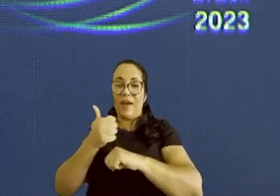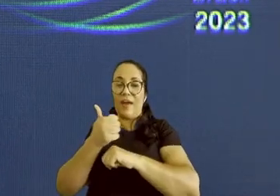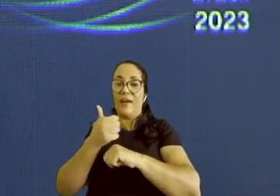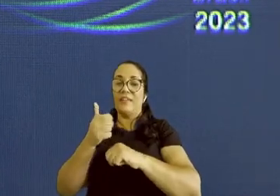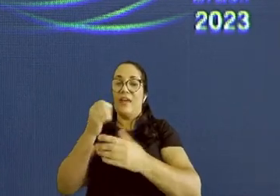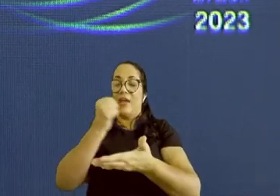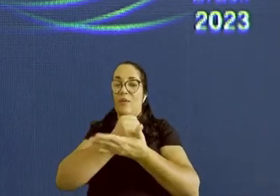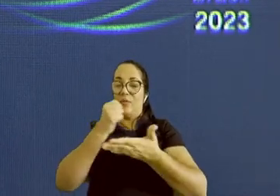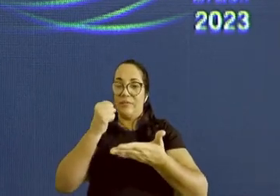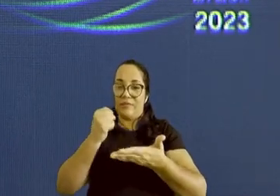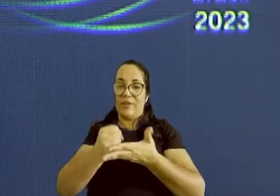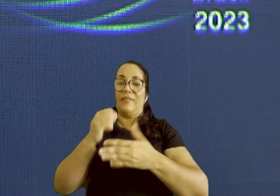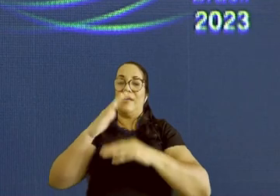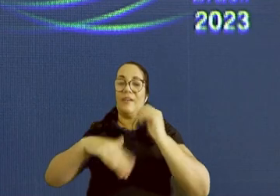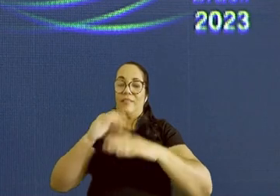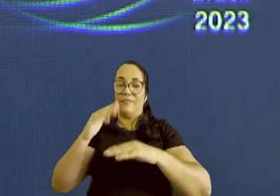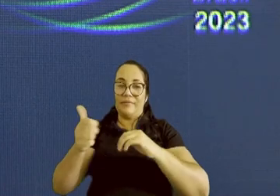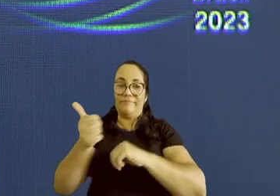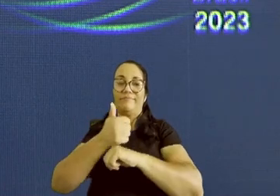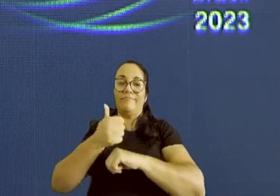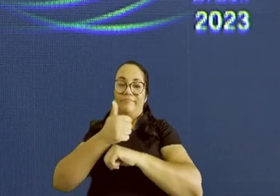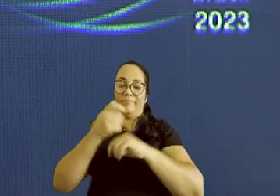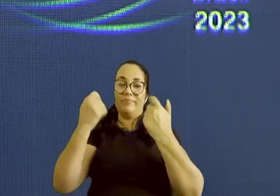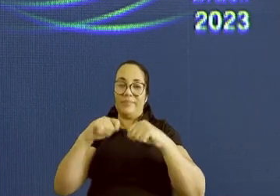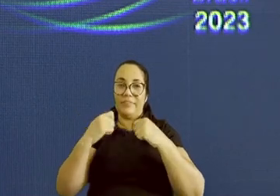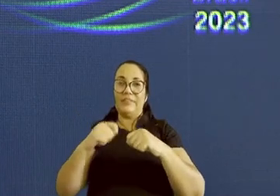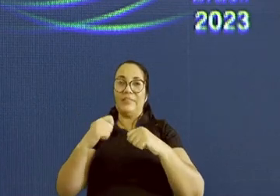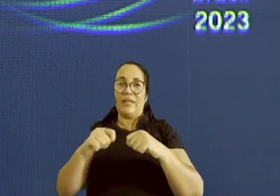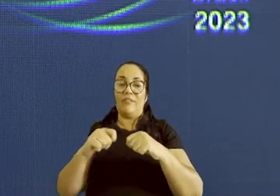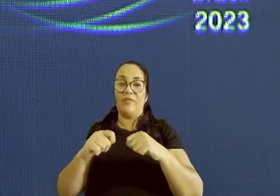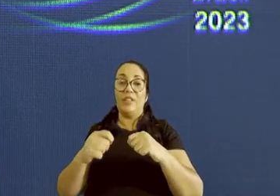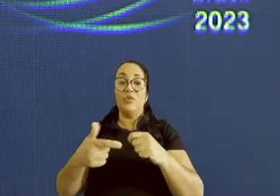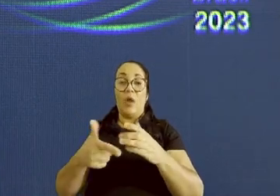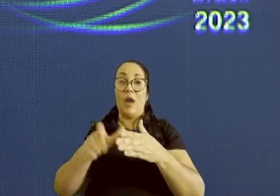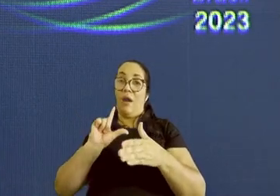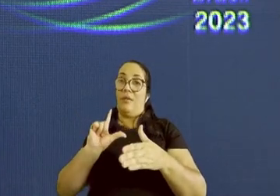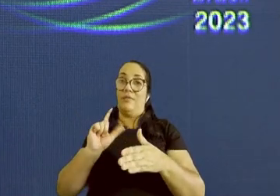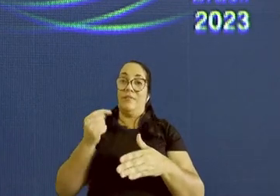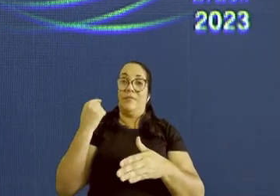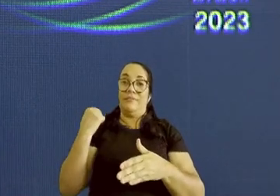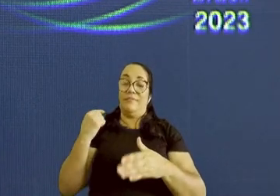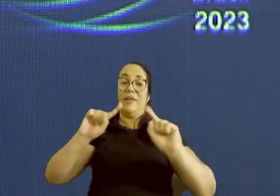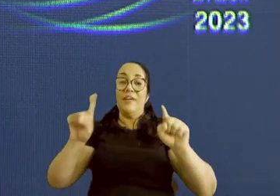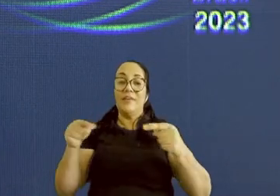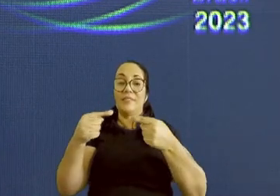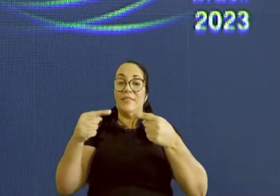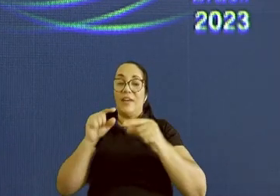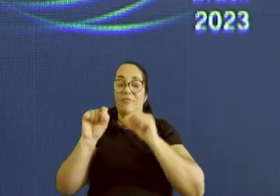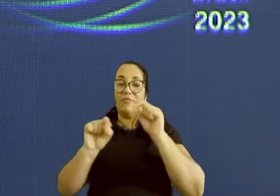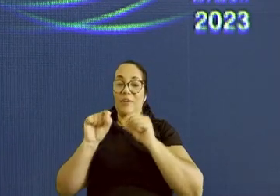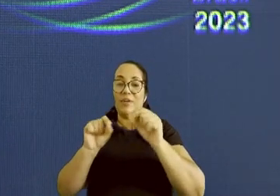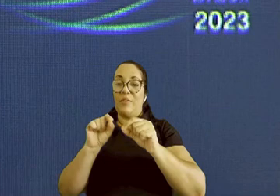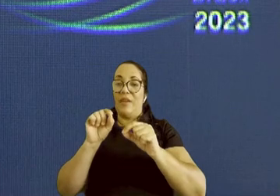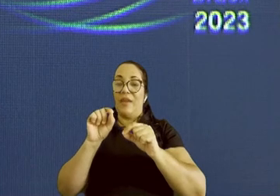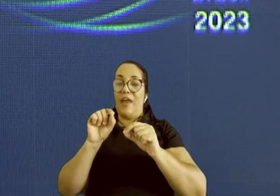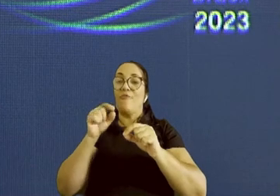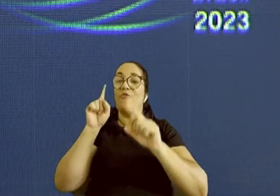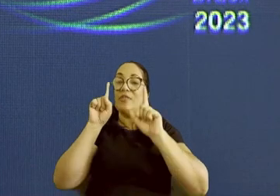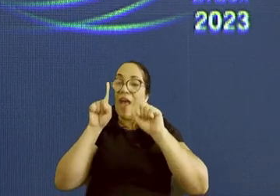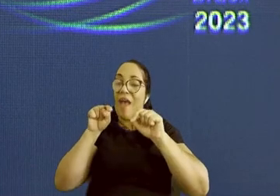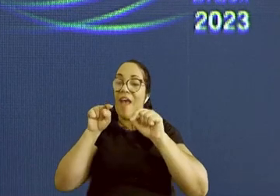era era sair né Então eu acho que o grande desafio você captar e não gastar né desnecessariamente